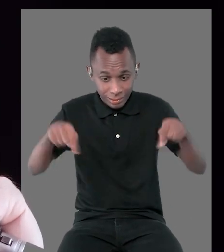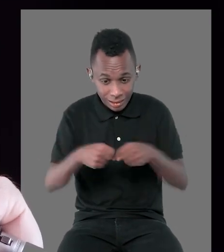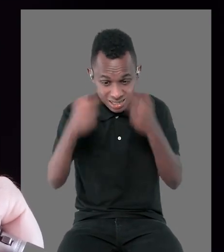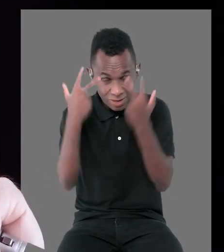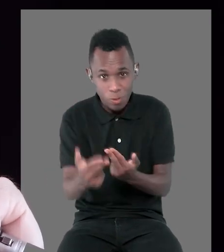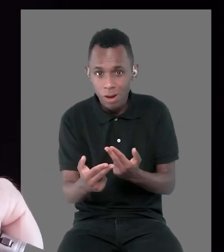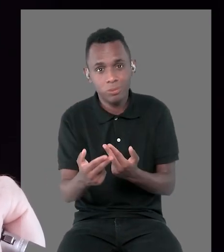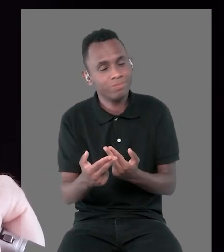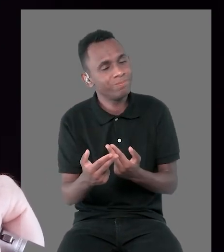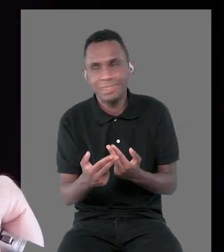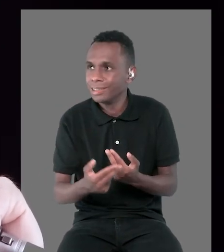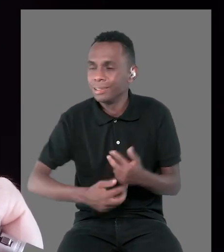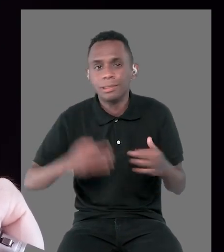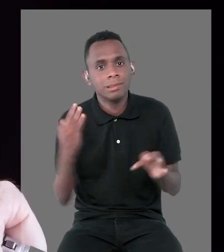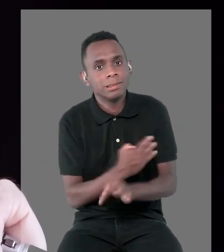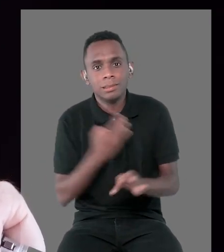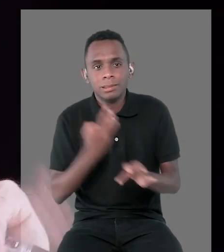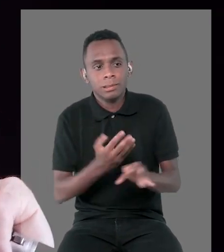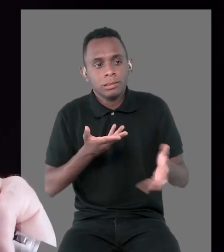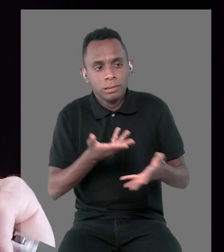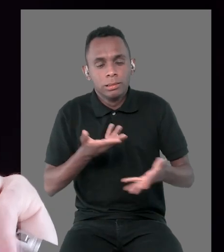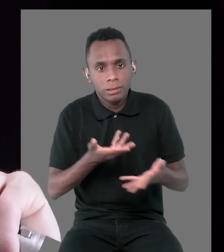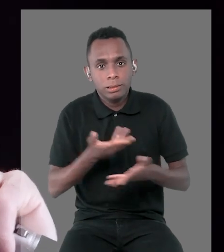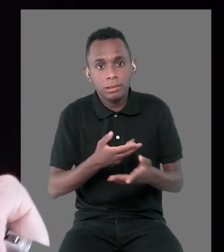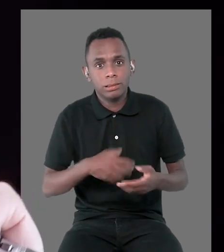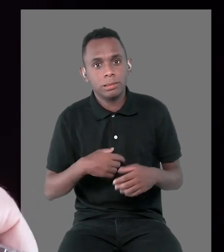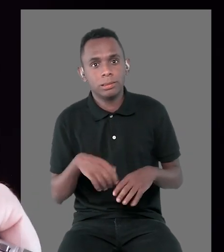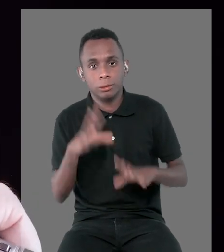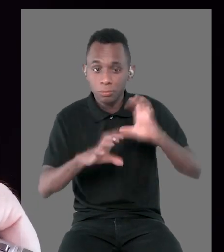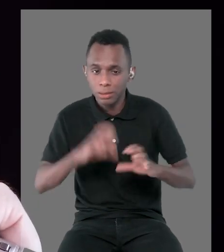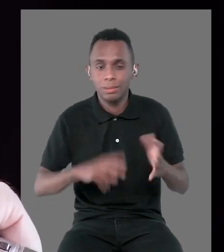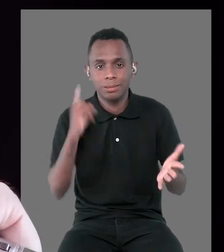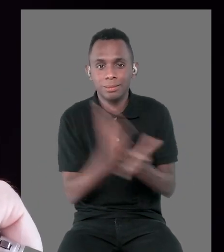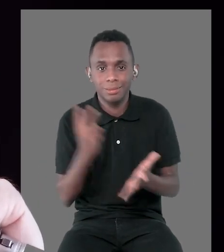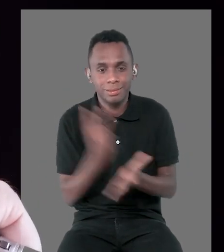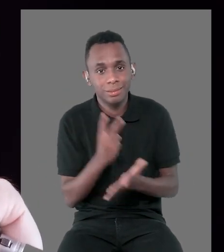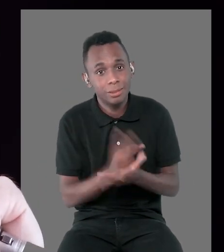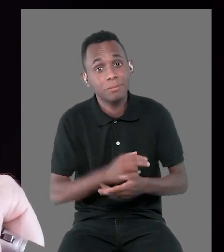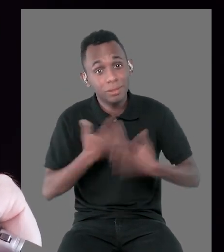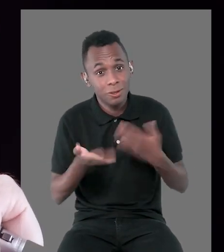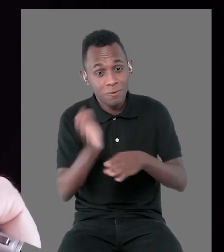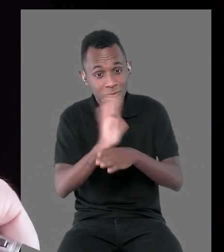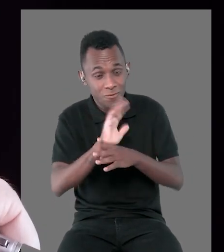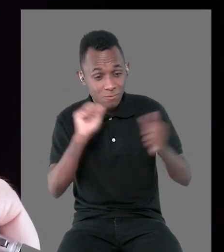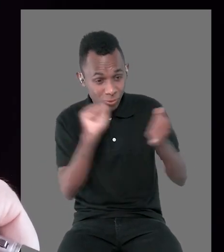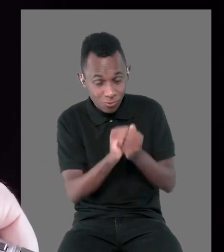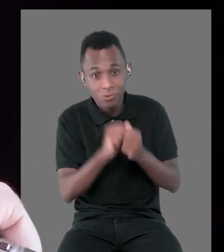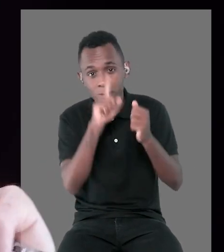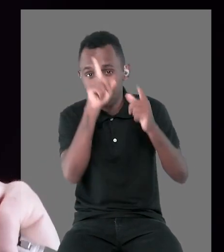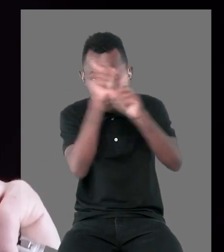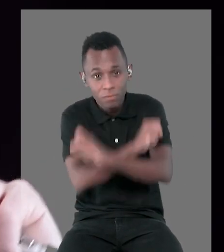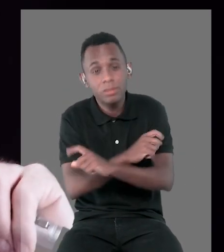sem mais de 5 minutos, sem que, né, tivesse raios e faíscas. Então, fazer um filme com ele ia ser muito difícil.